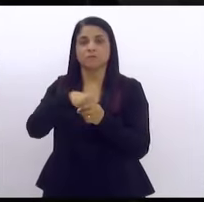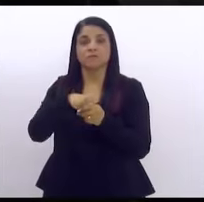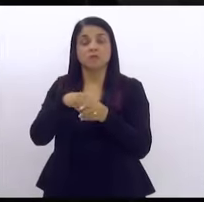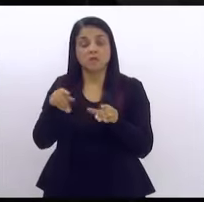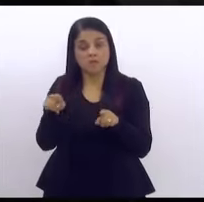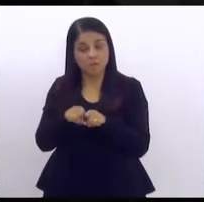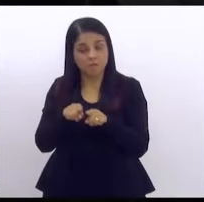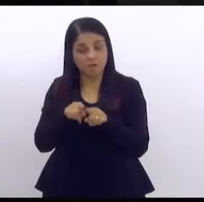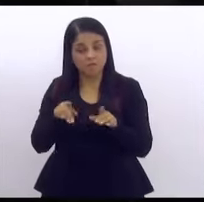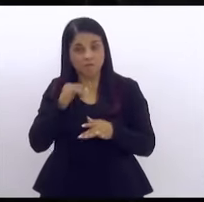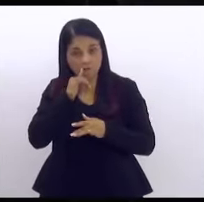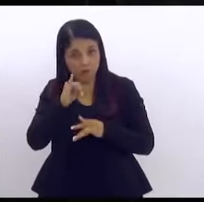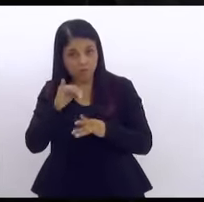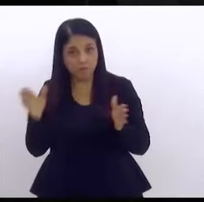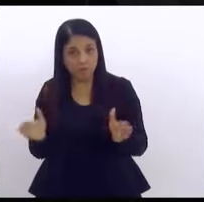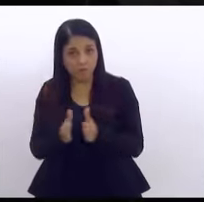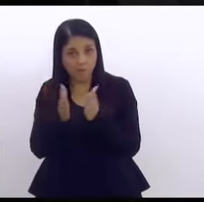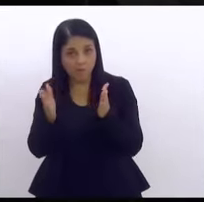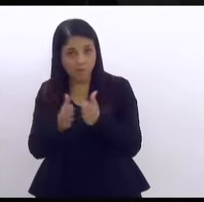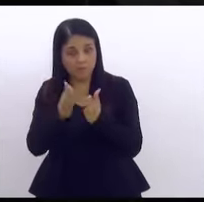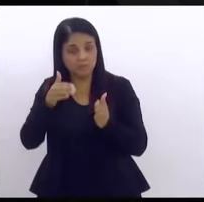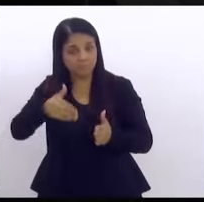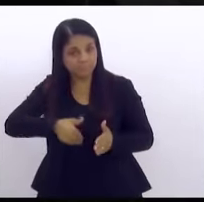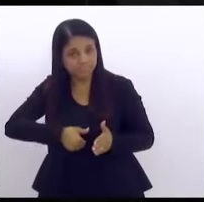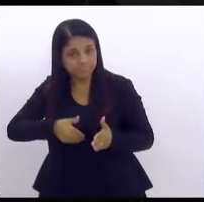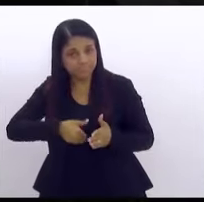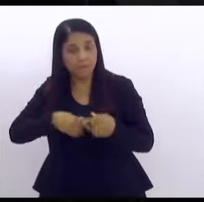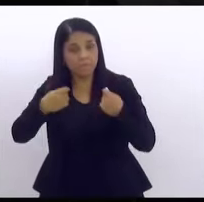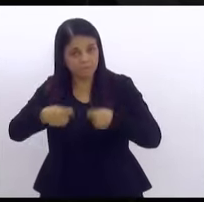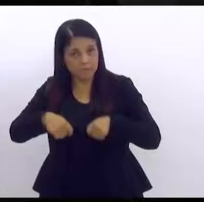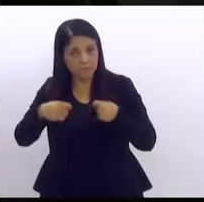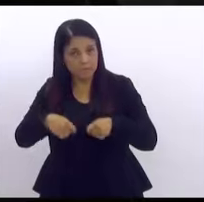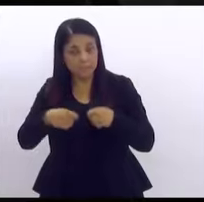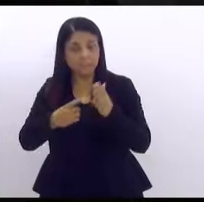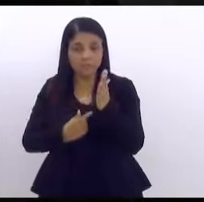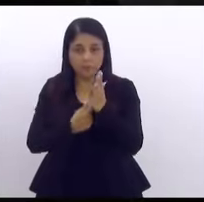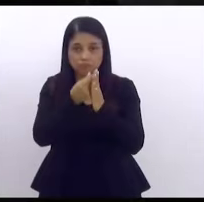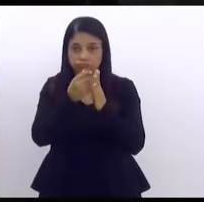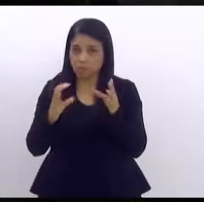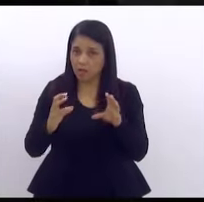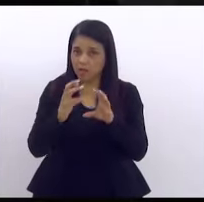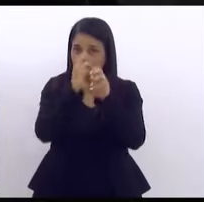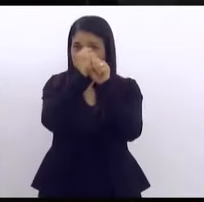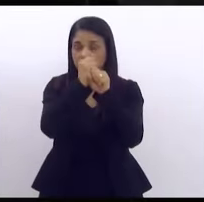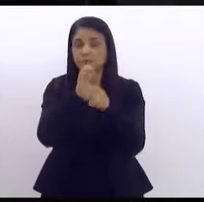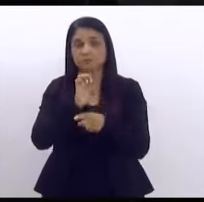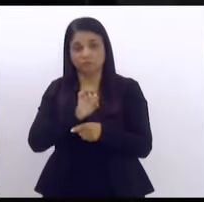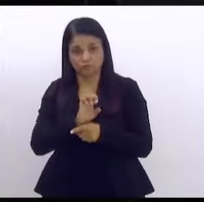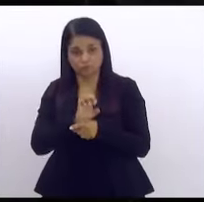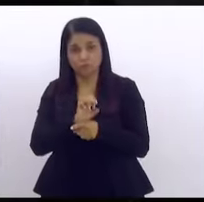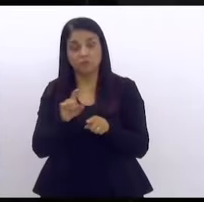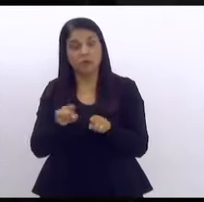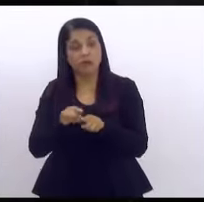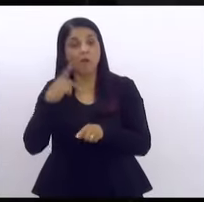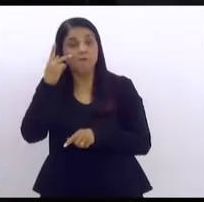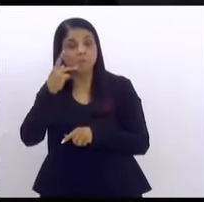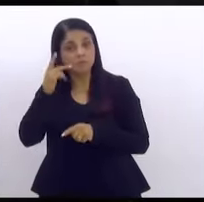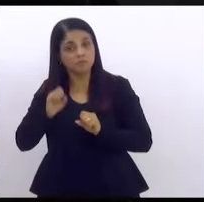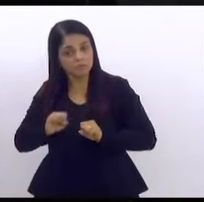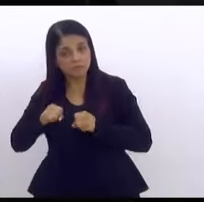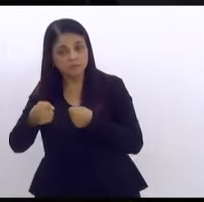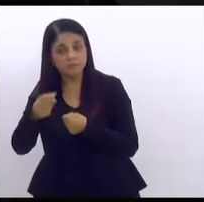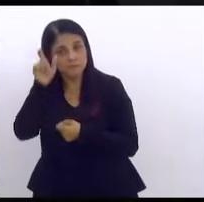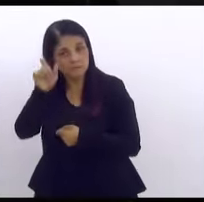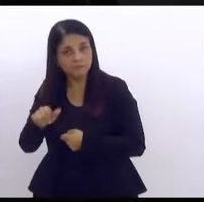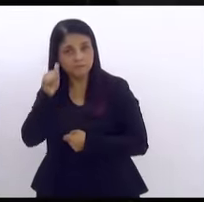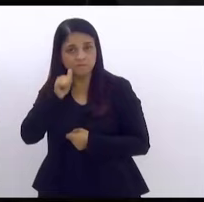pobreza, que a superação da miséria e da pobreza precisam estar previstas no orçamento do estado, a política em defesa da vida